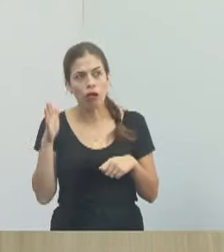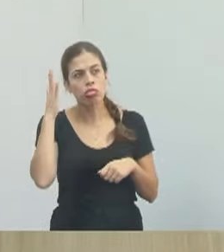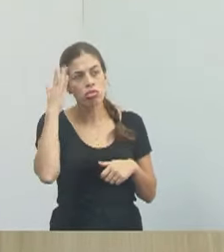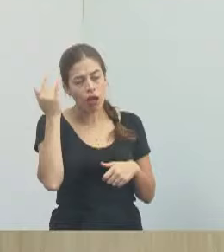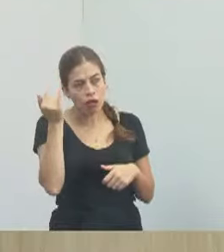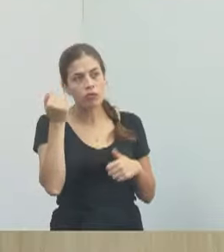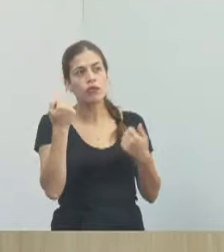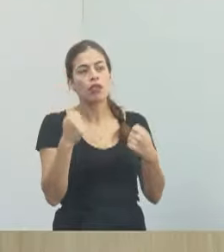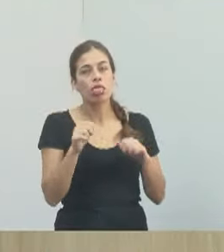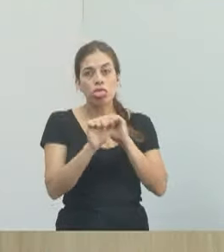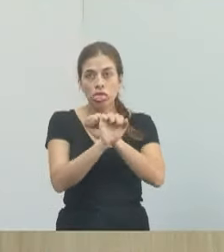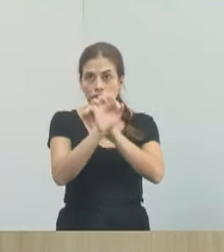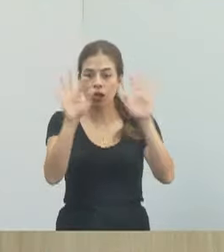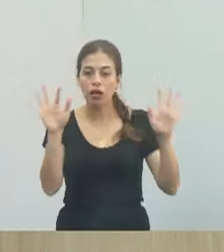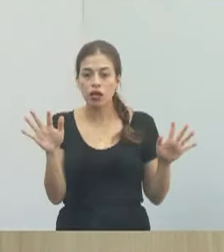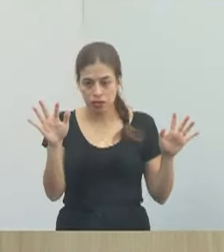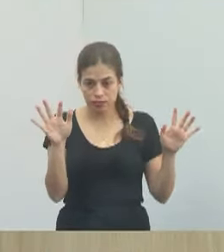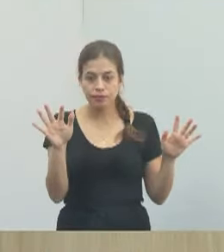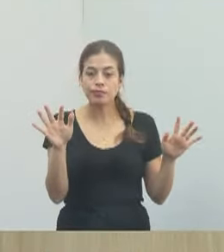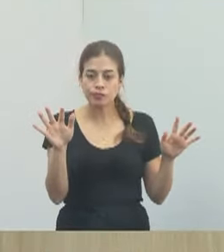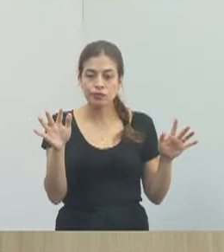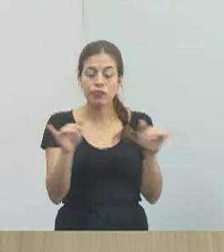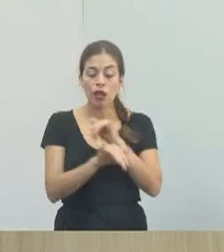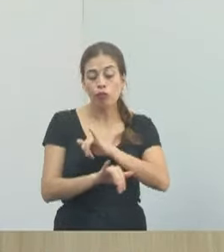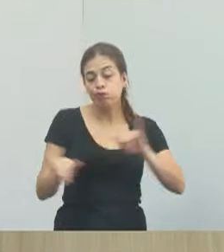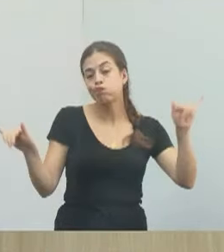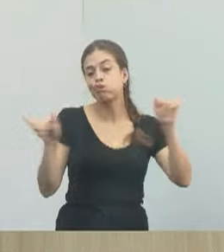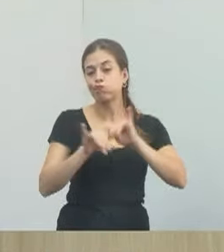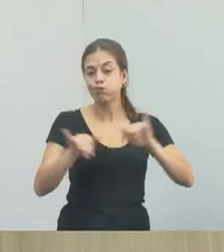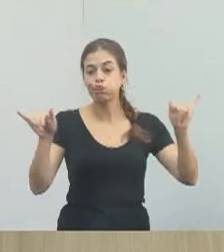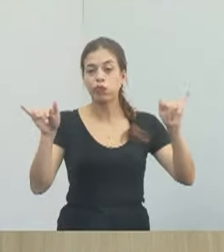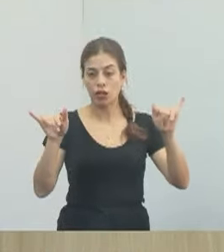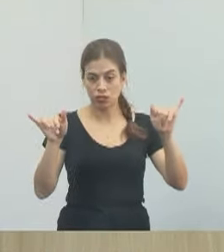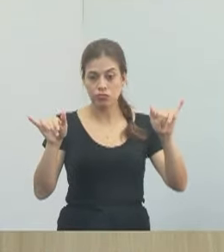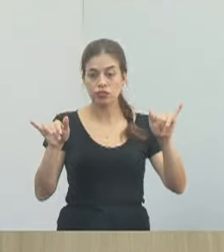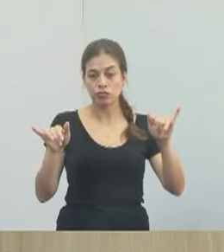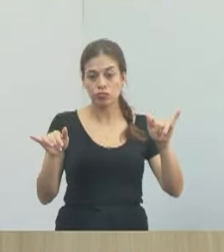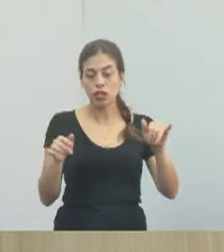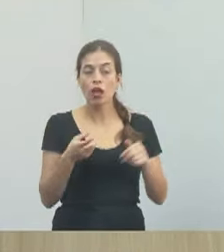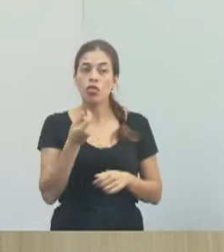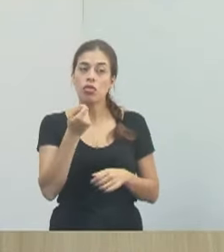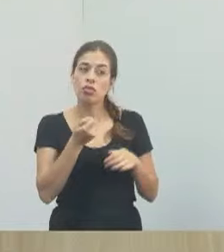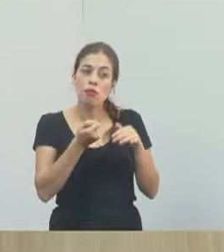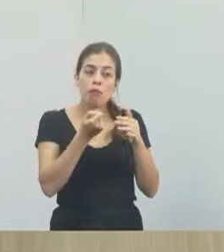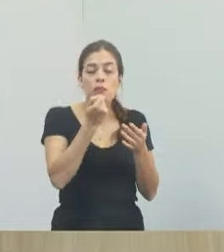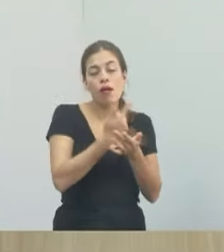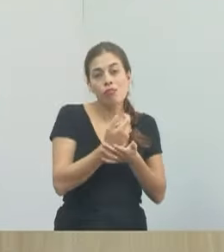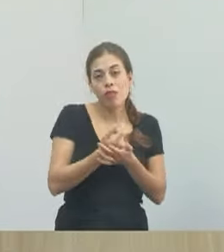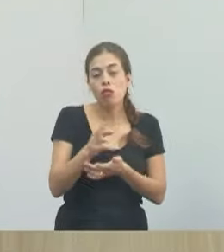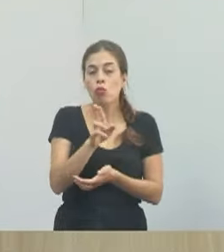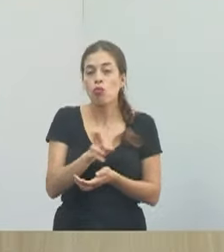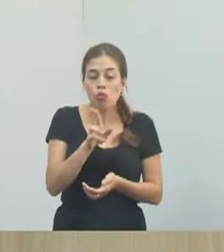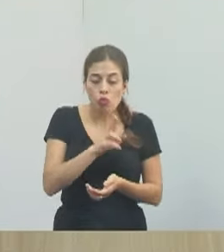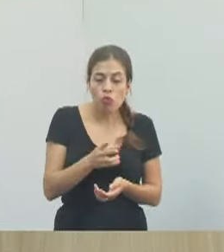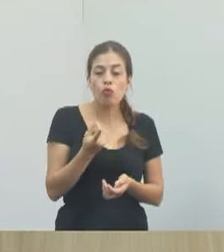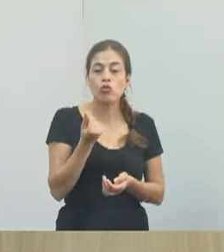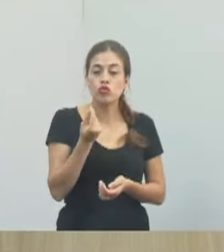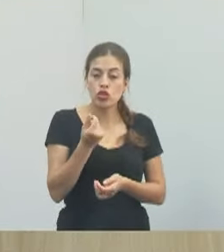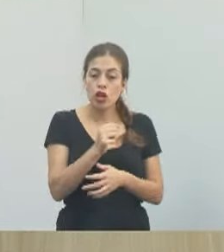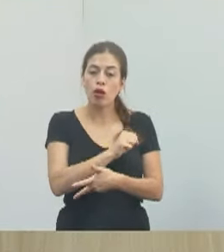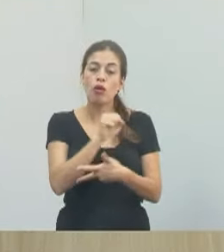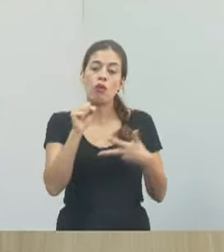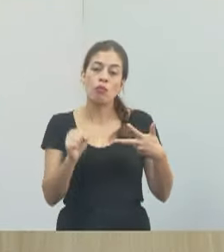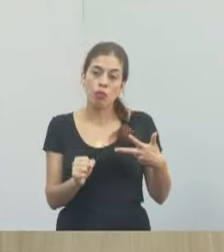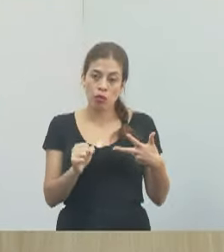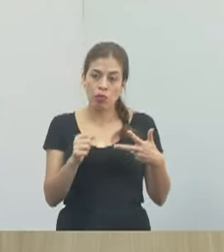garantir transparência e plena divulgaç de ações dos gastos do dinheiro público ao